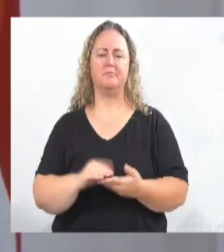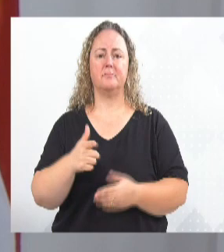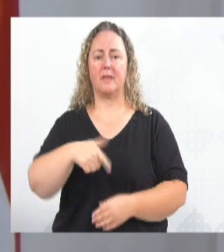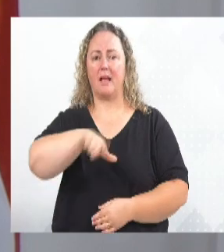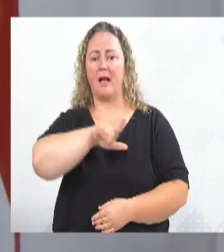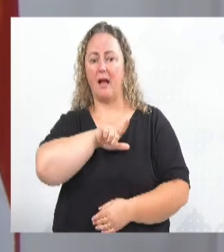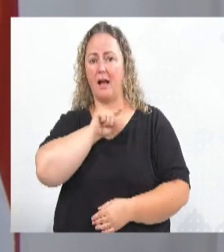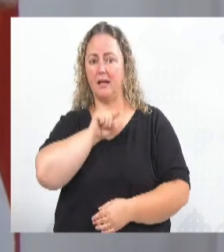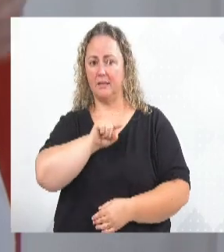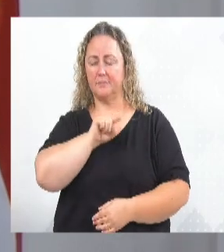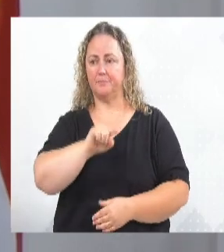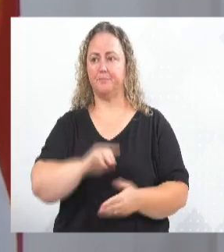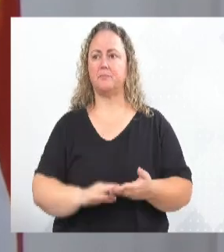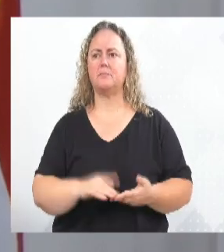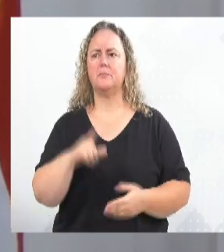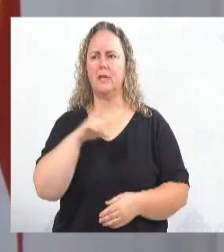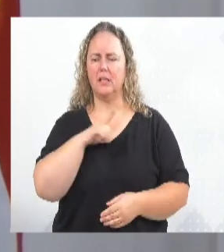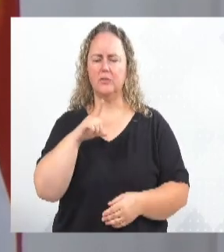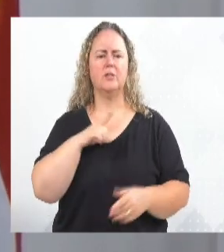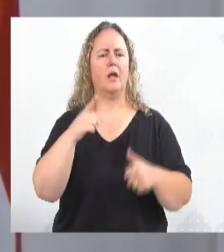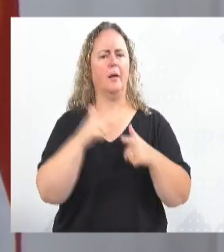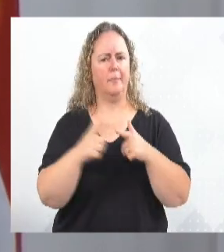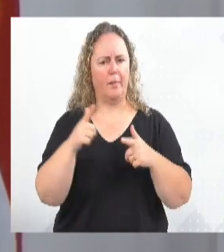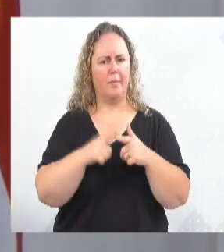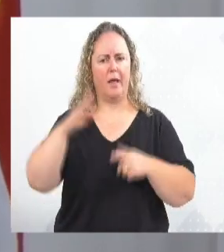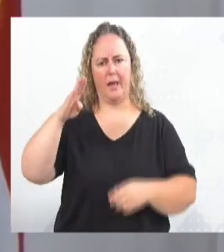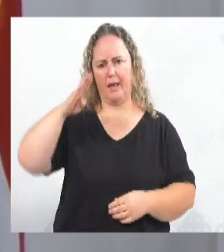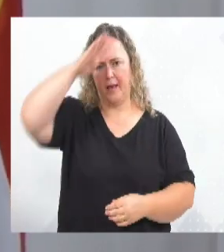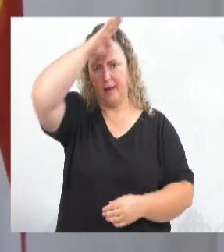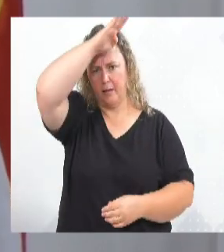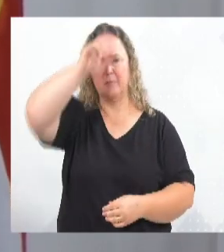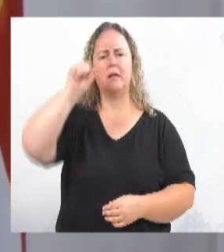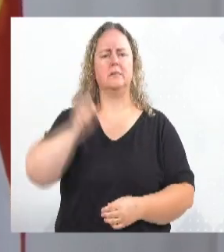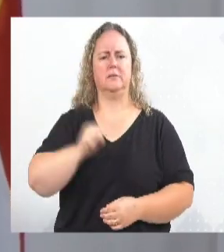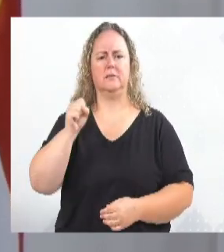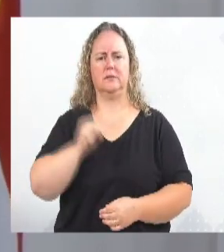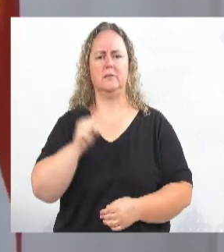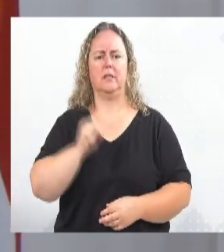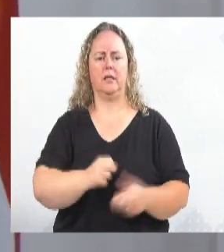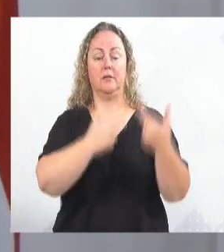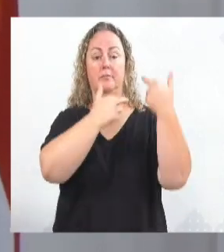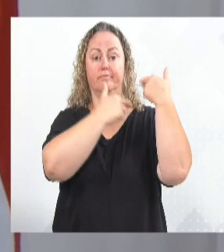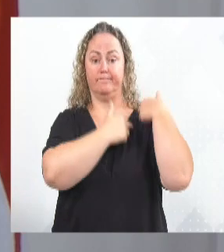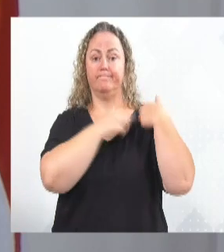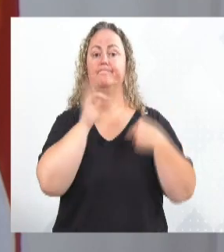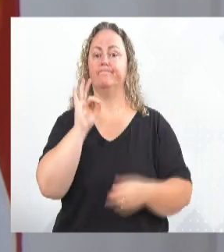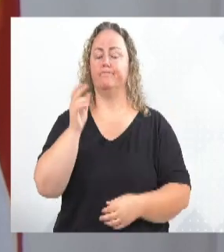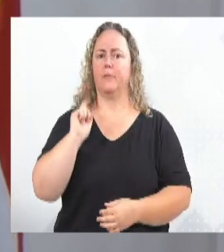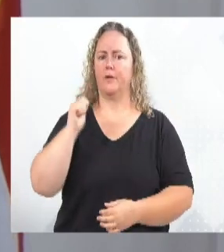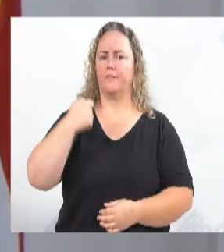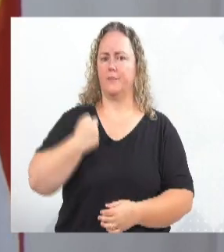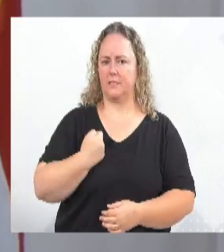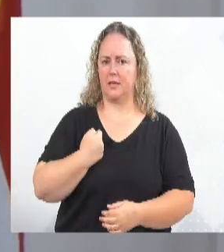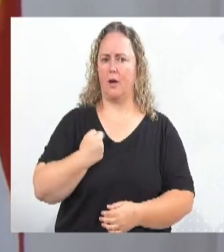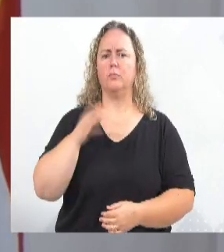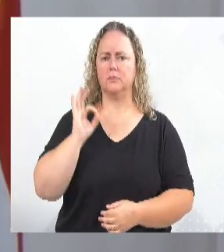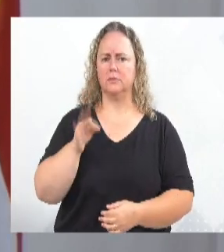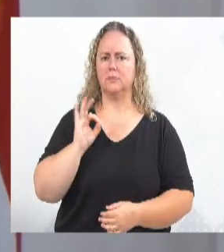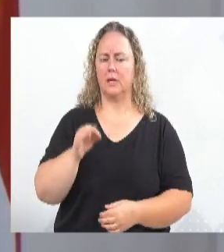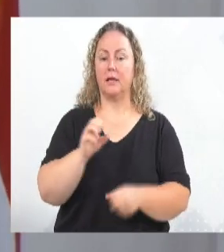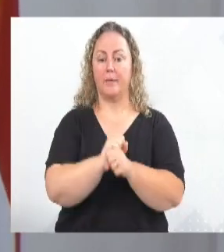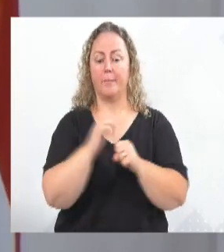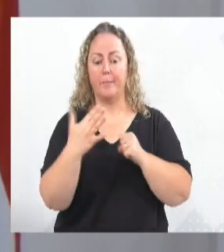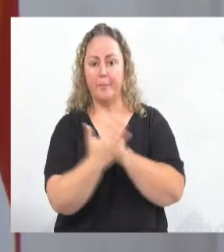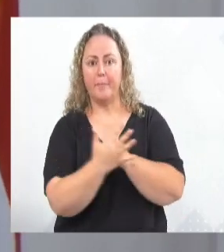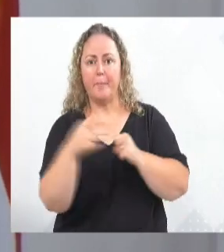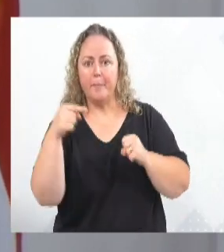anterior que, por mais que tenha seus problemas, o governo Bolsonaro teve sim muita responsabilidade fiscal, e eu sempre falo da pandemia, porque